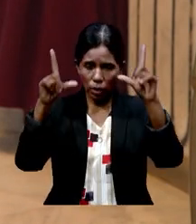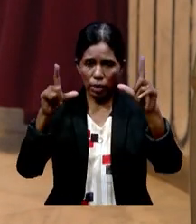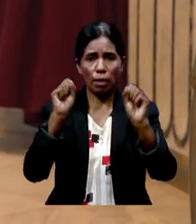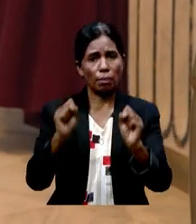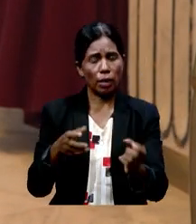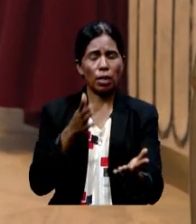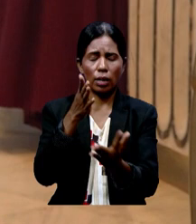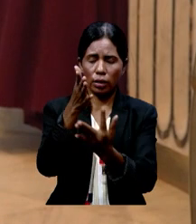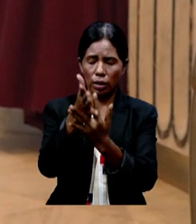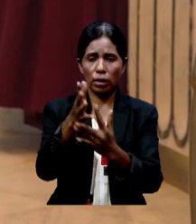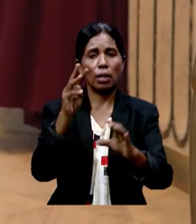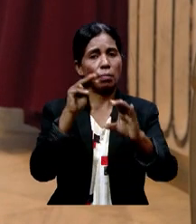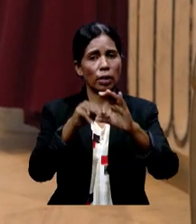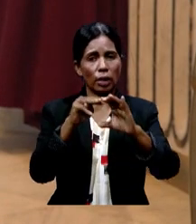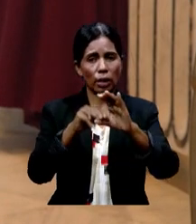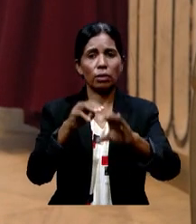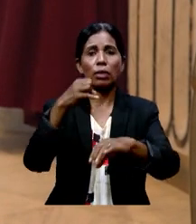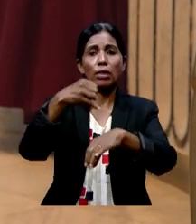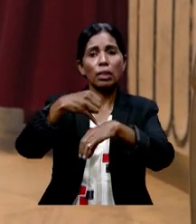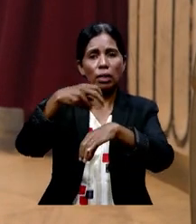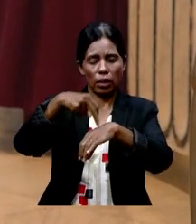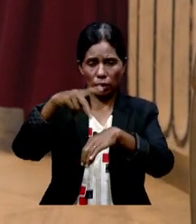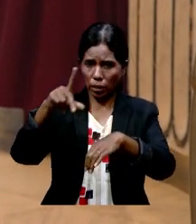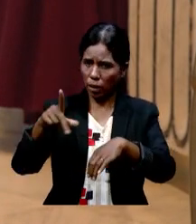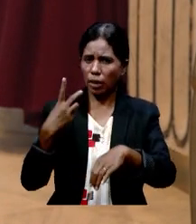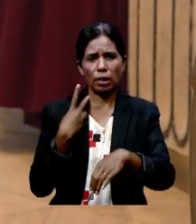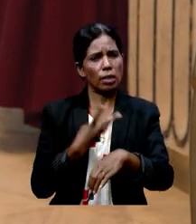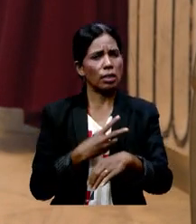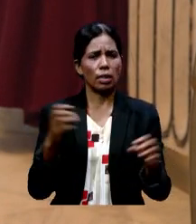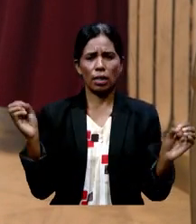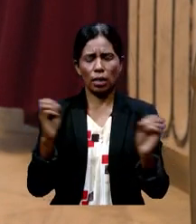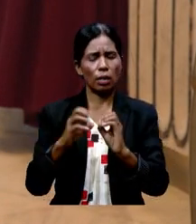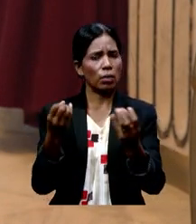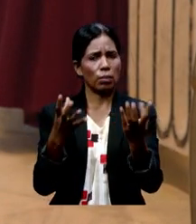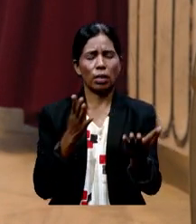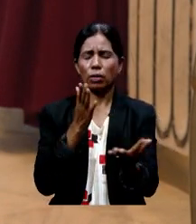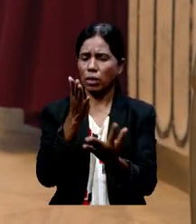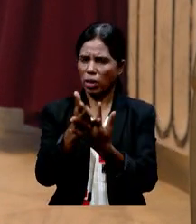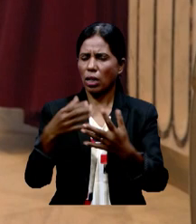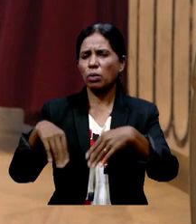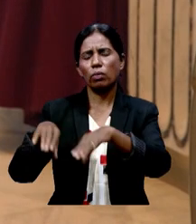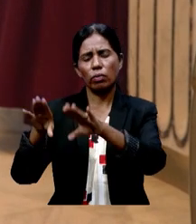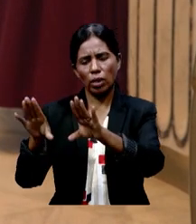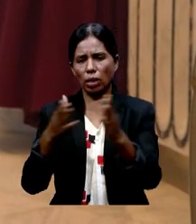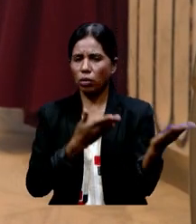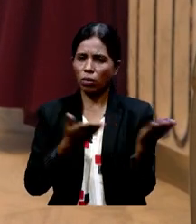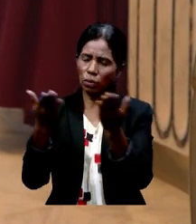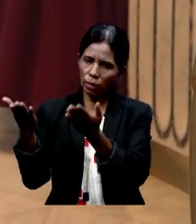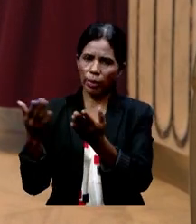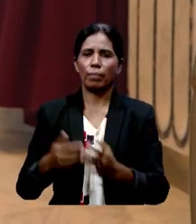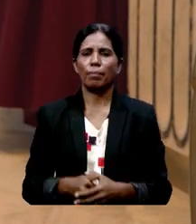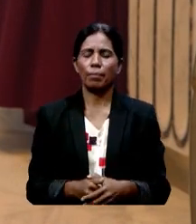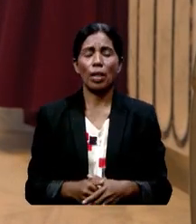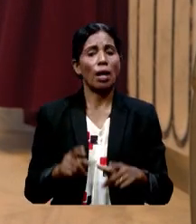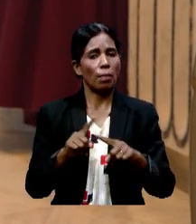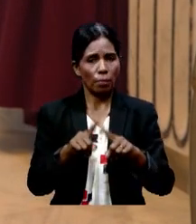ao mercado internacional. Então, lá ia boa barra a tu acesso, a tu fan, a tu exporta.